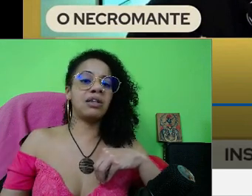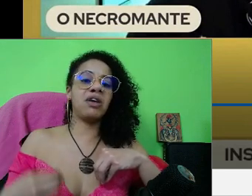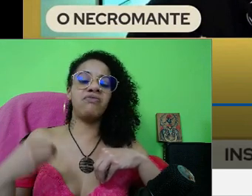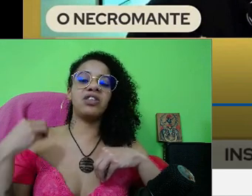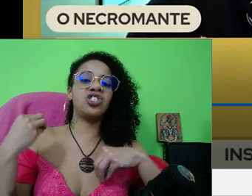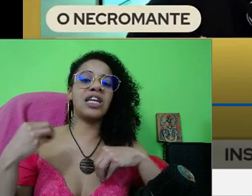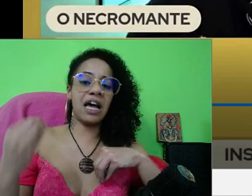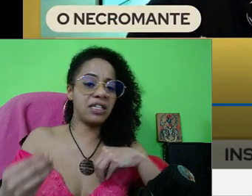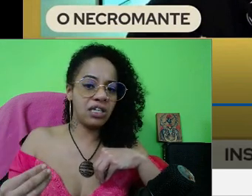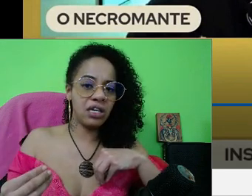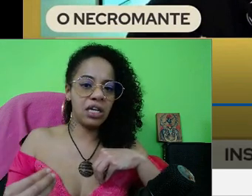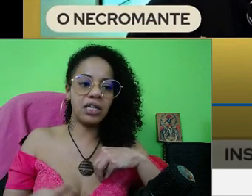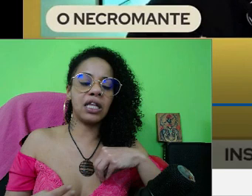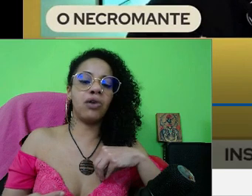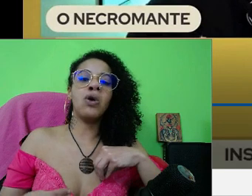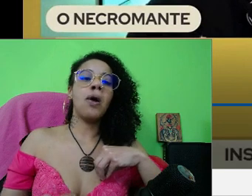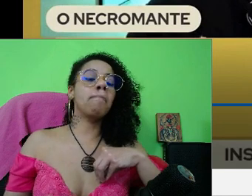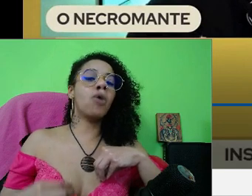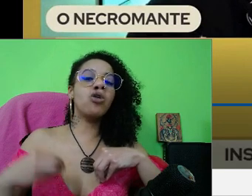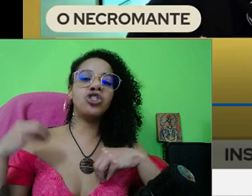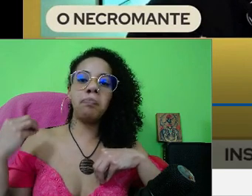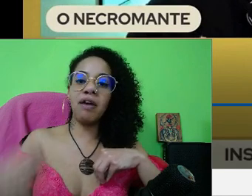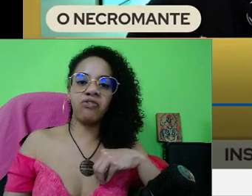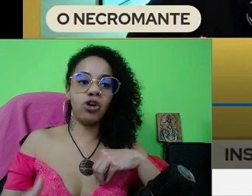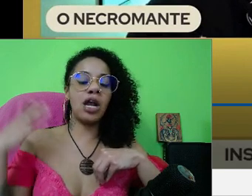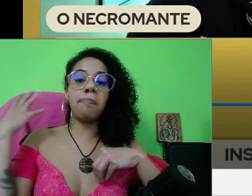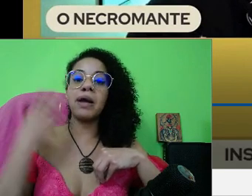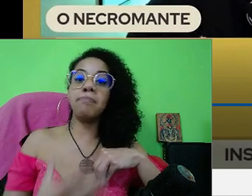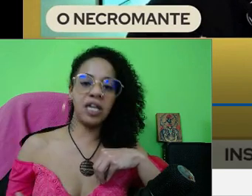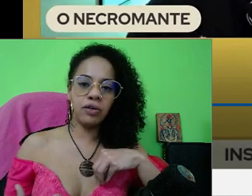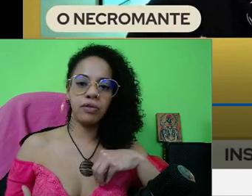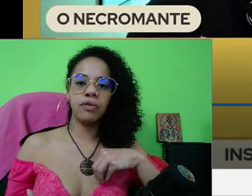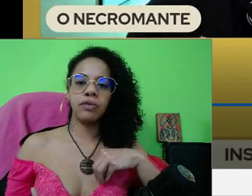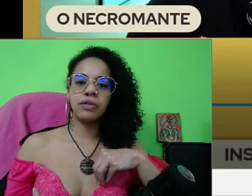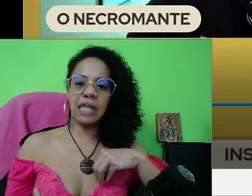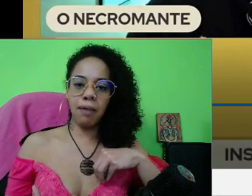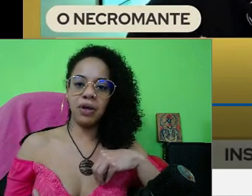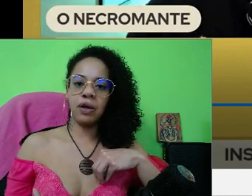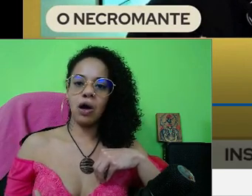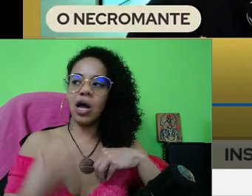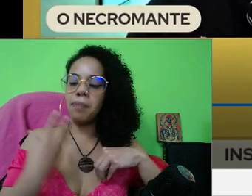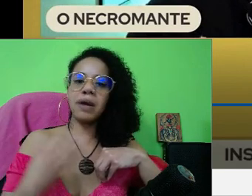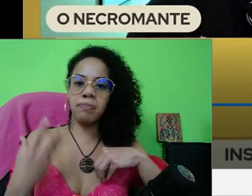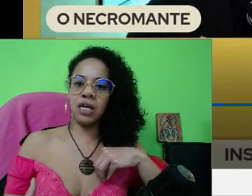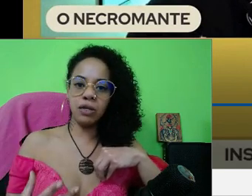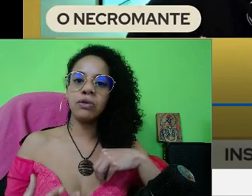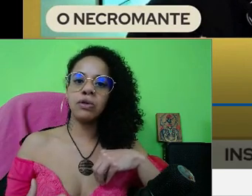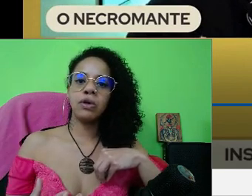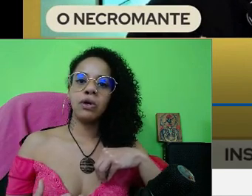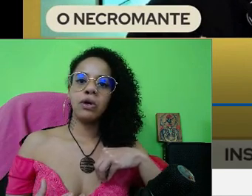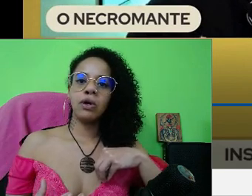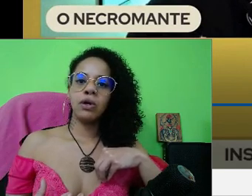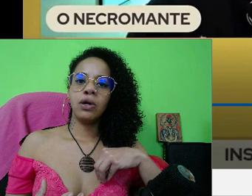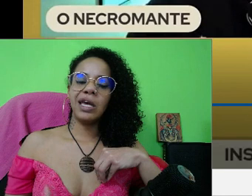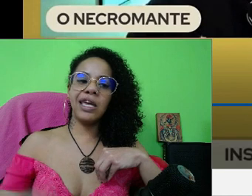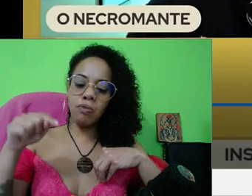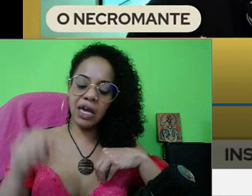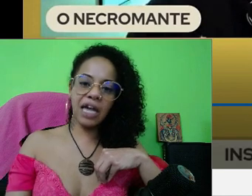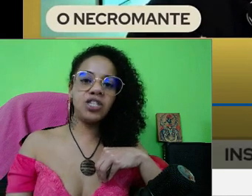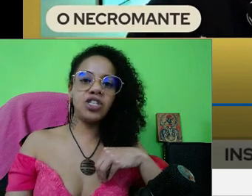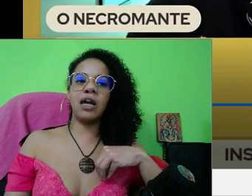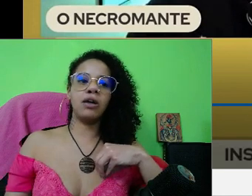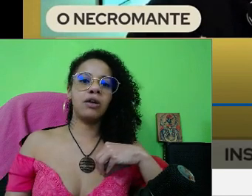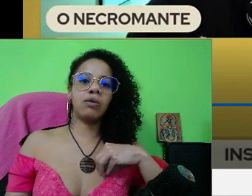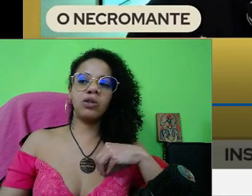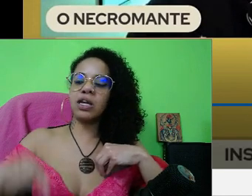corrido antes na minha vida de ginásio entendeu morro de pavor olha para mim sabe olha para mim e